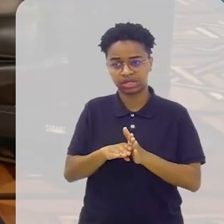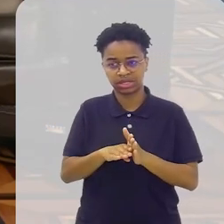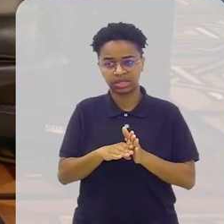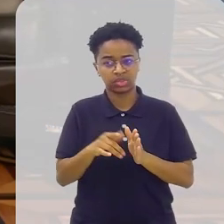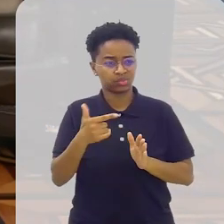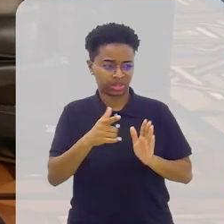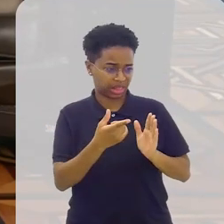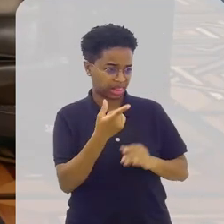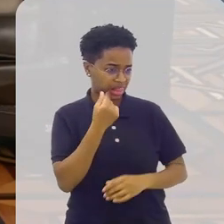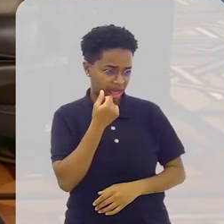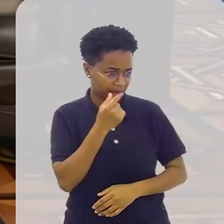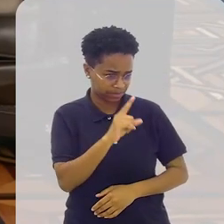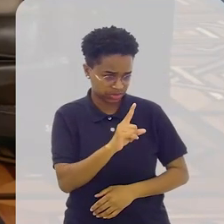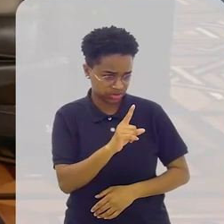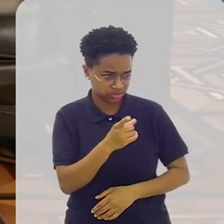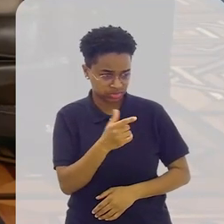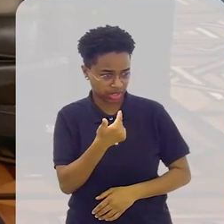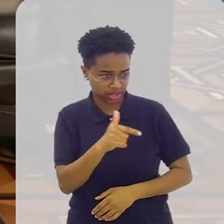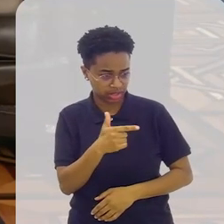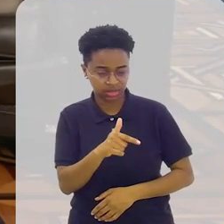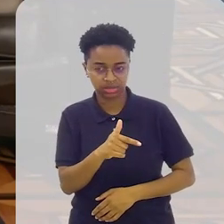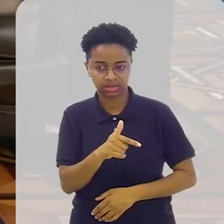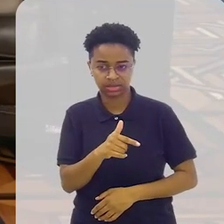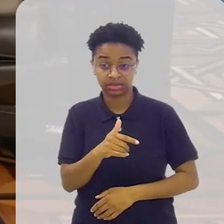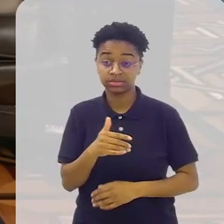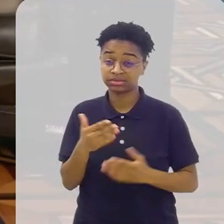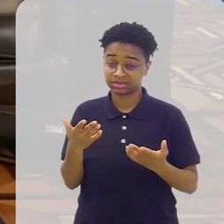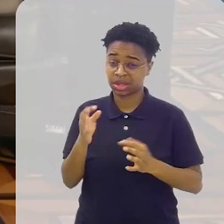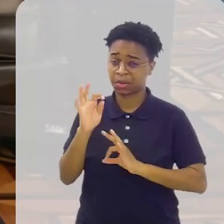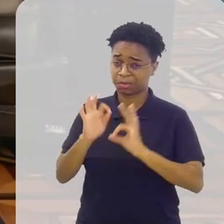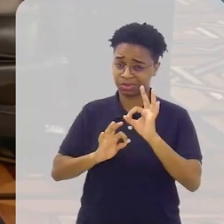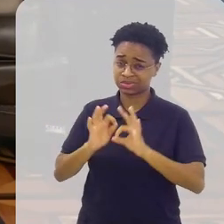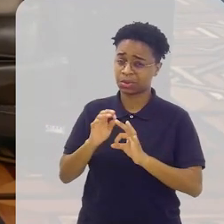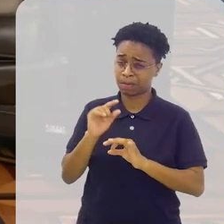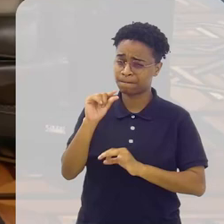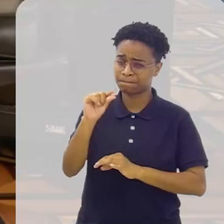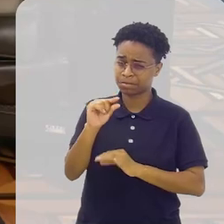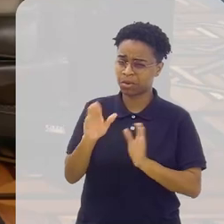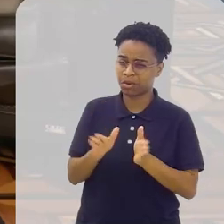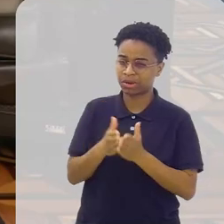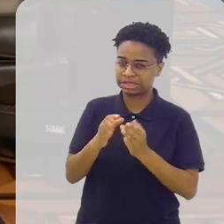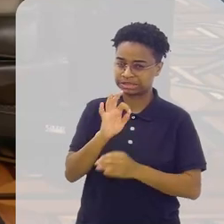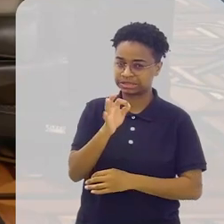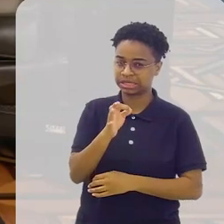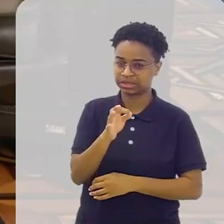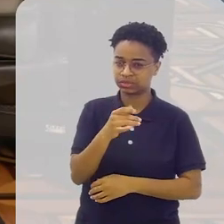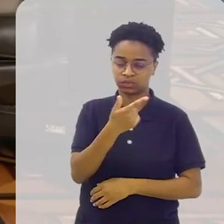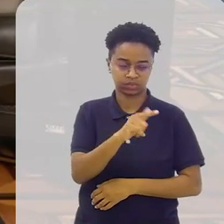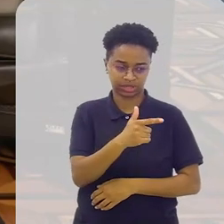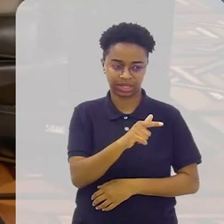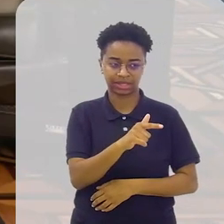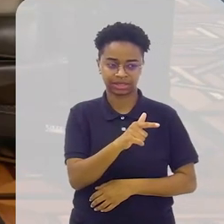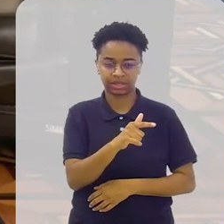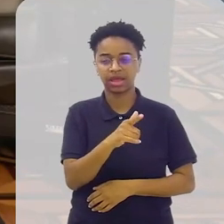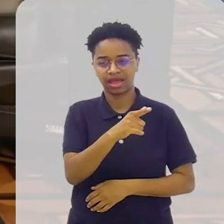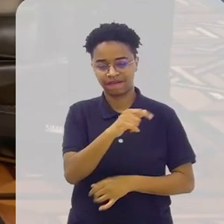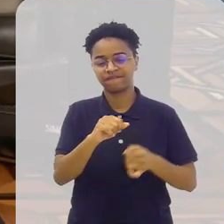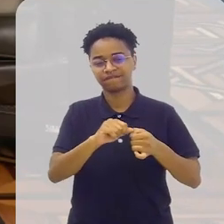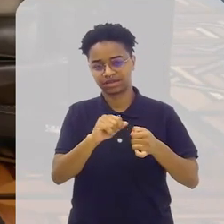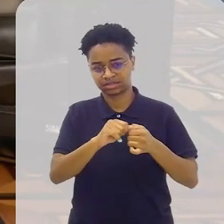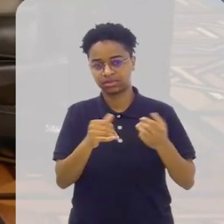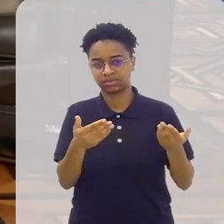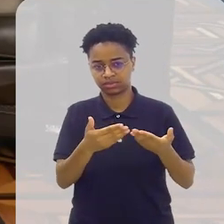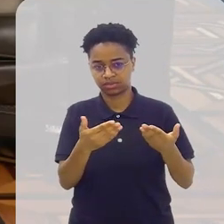isso tá escrevendo na taizinha não tem lápis né não tem tinta a produção tá um pouco humilde né não tem